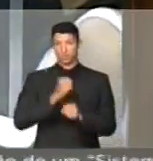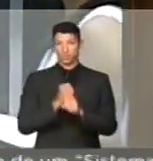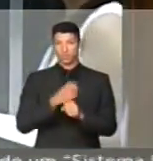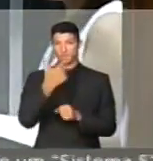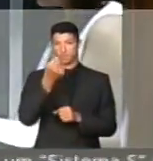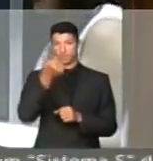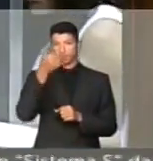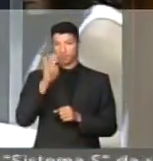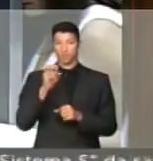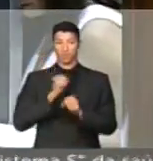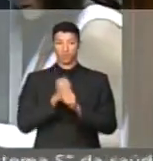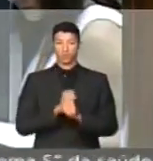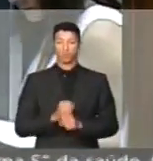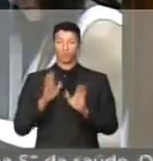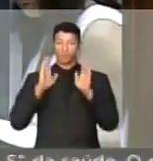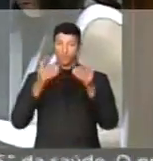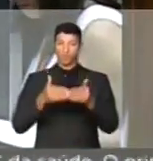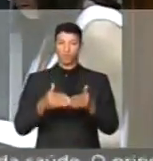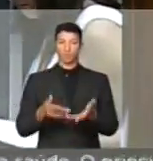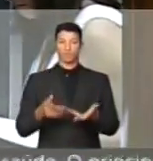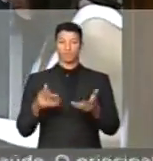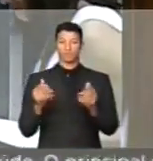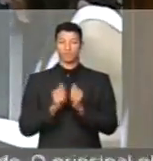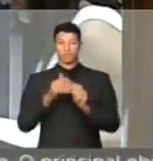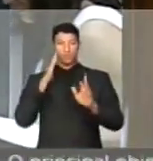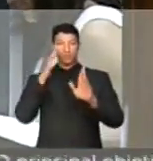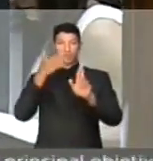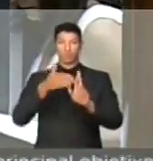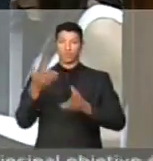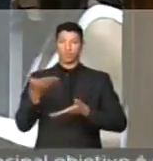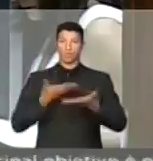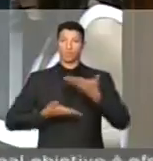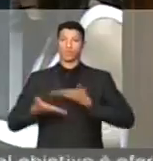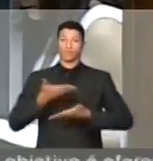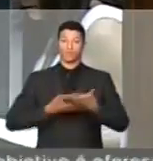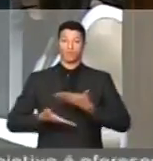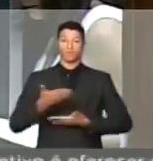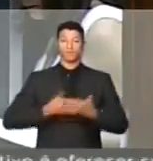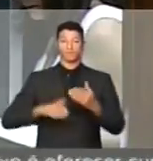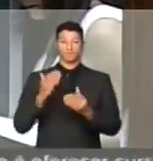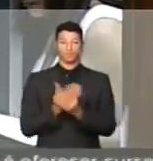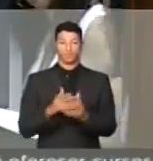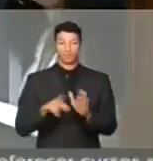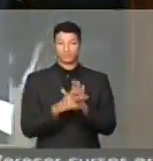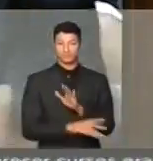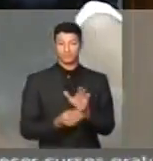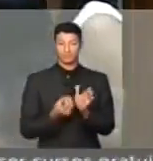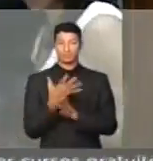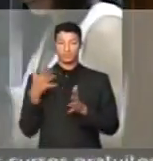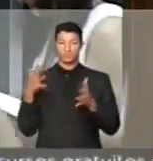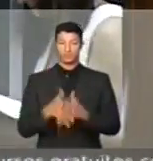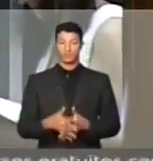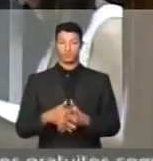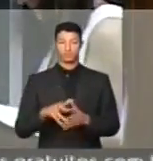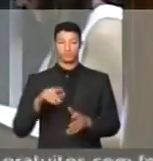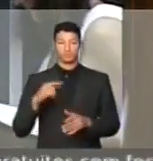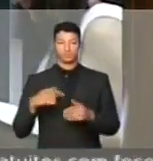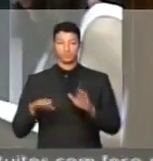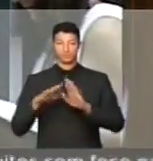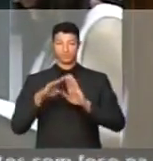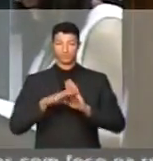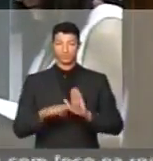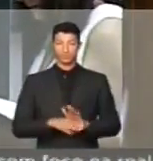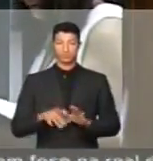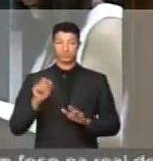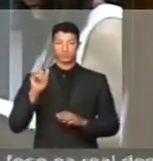2468/2015 para controle concentrado. Com o objetivo de harmonizar o sistema processual e não gerar conflitos temporais,